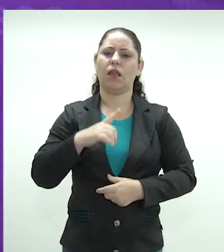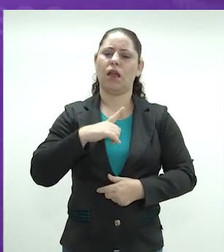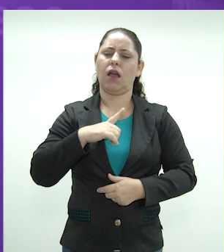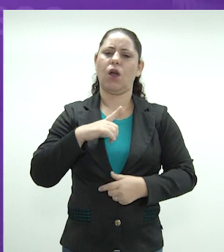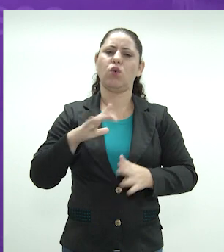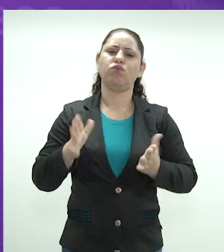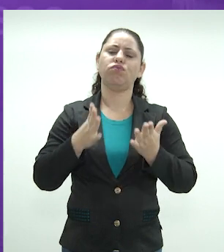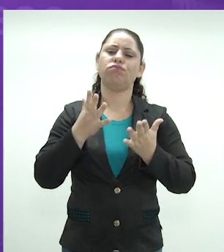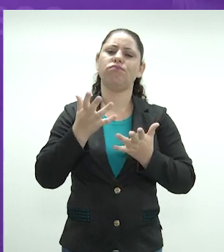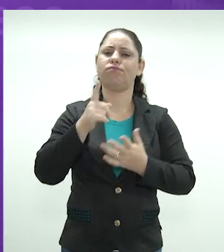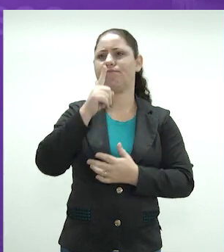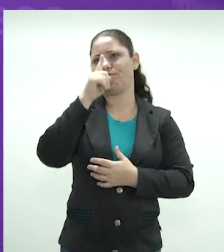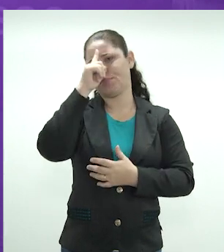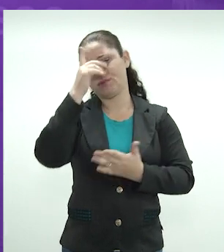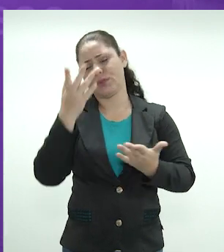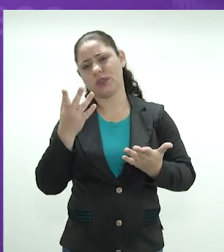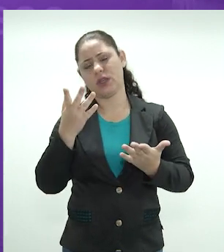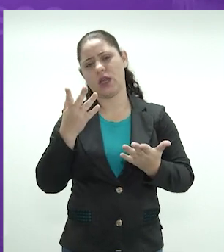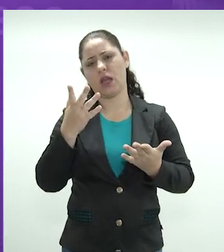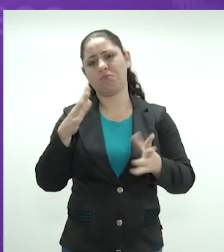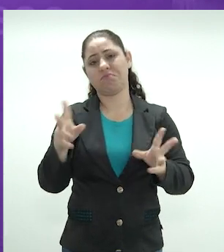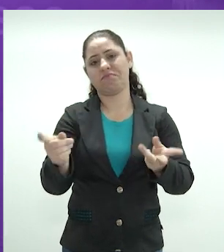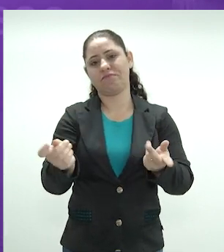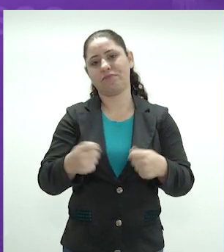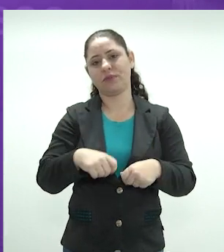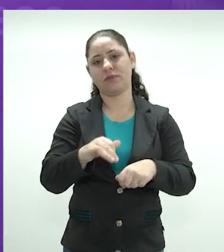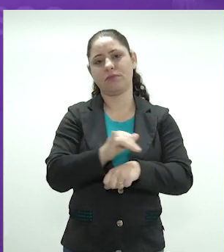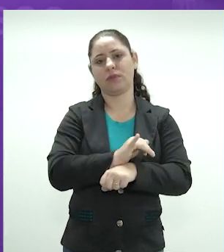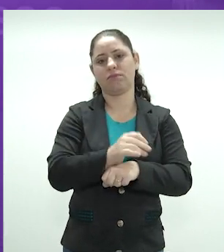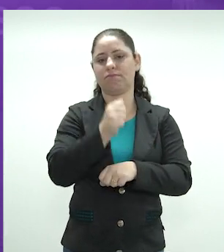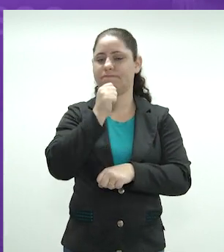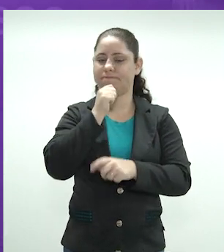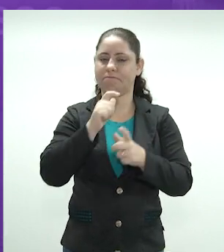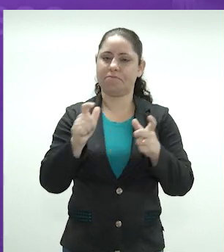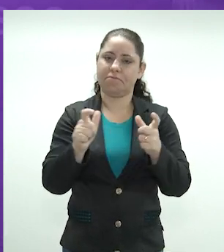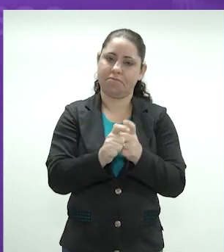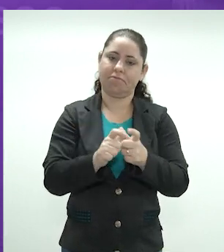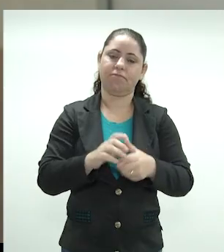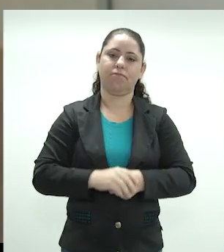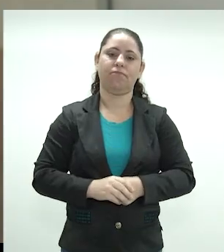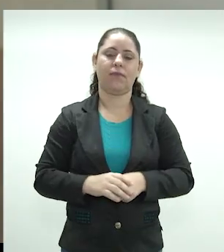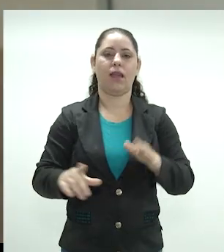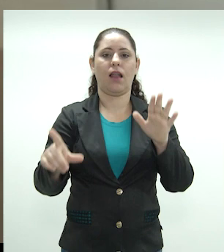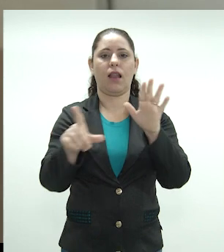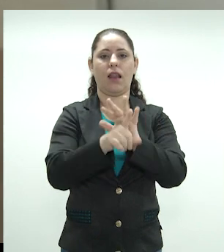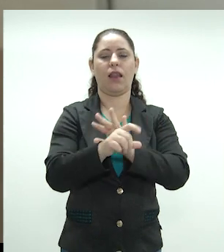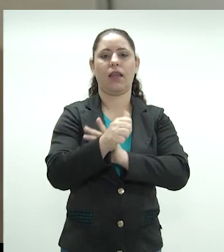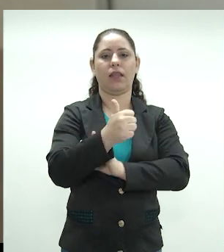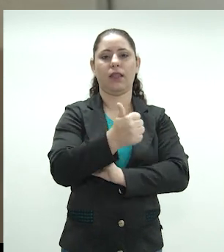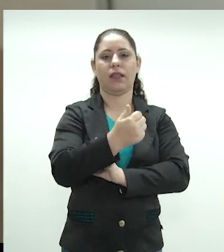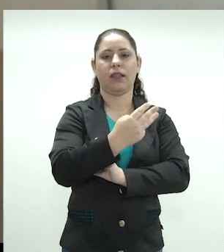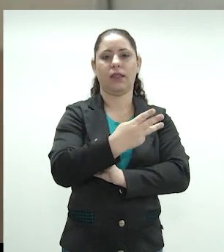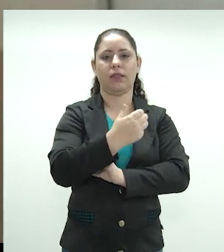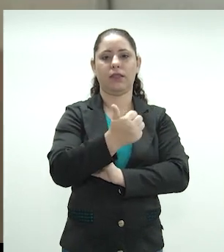da intenção, a eficácia dessas medidas ainda não é grande. A Lei número